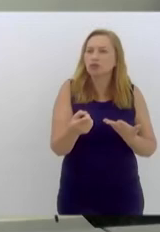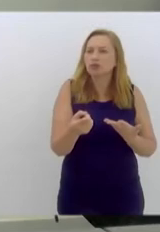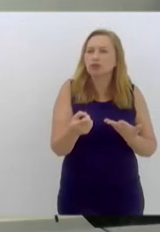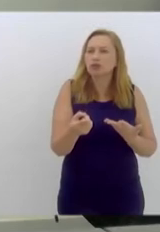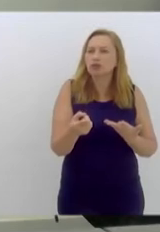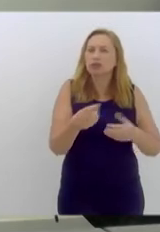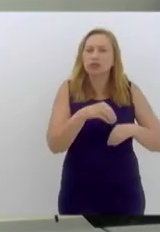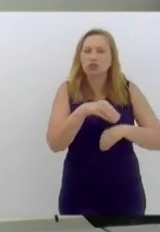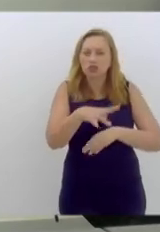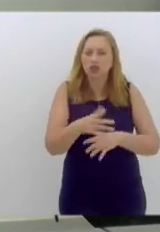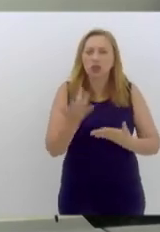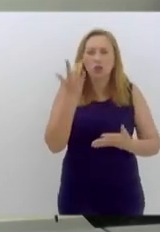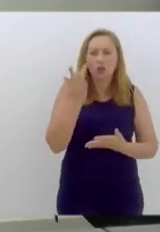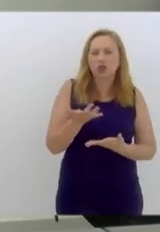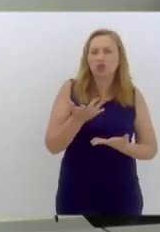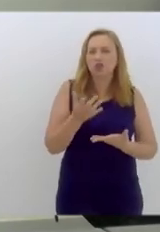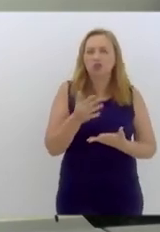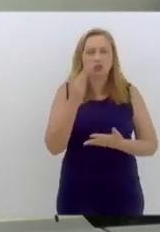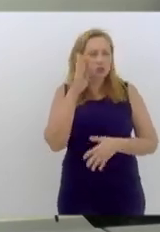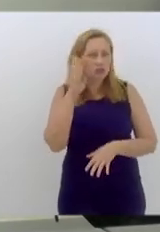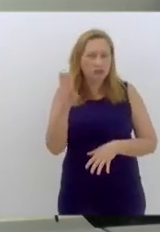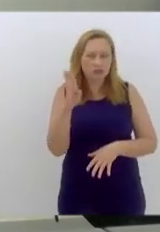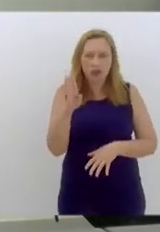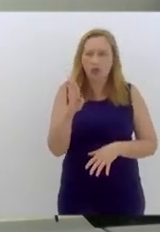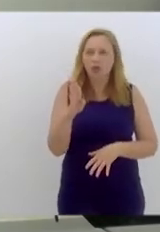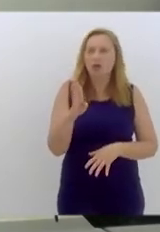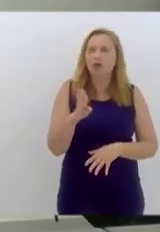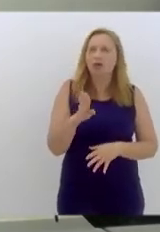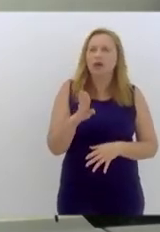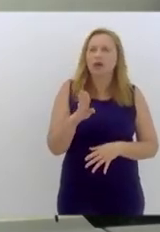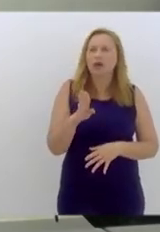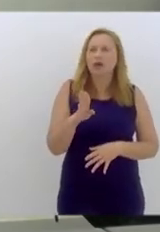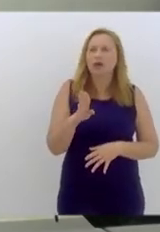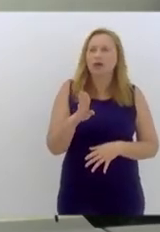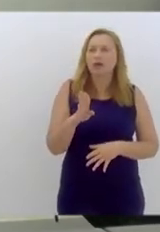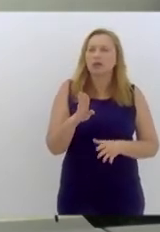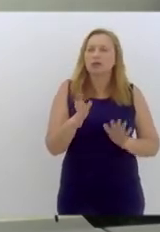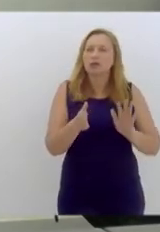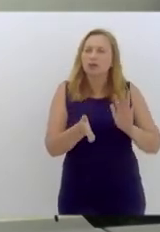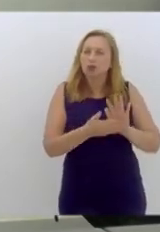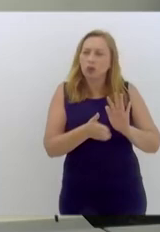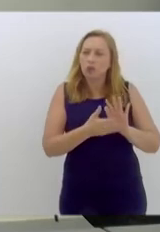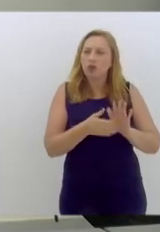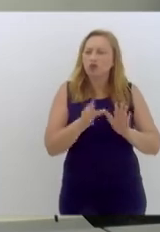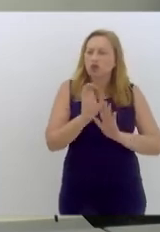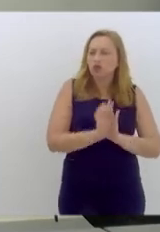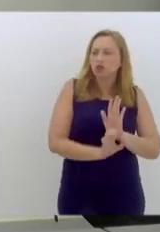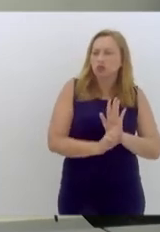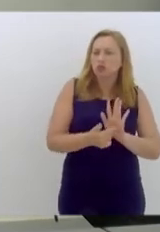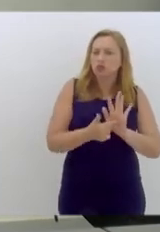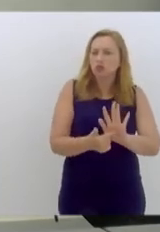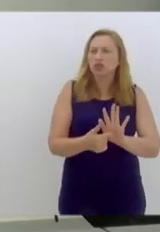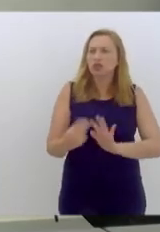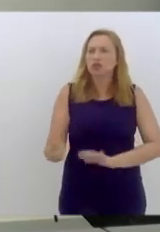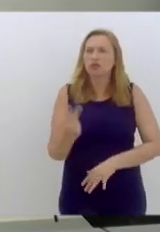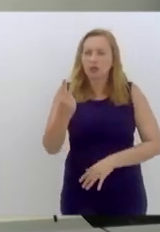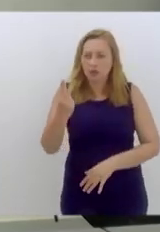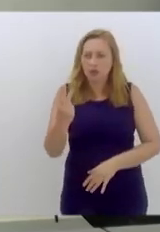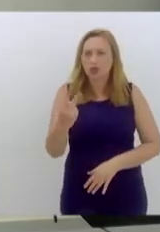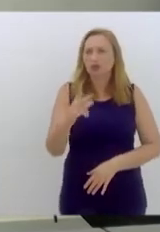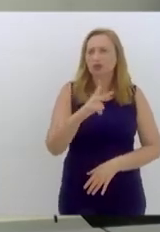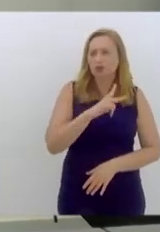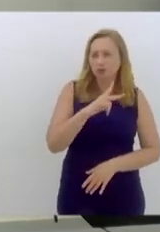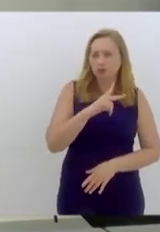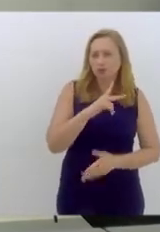outros indicadores, né? Eu acho que um fator primordial, e algumas, algumas propostas de emenda apresentam aqui, é a questão da valorização do